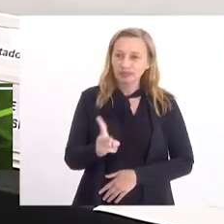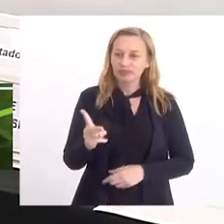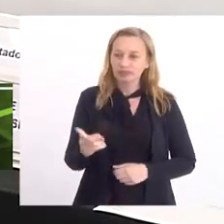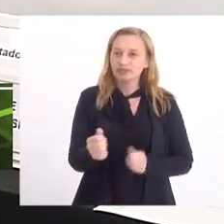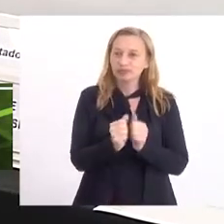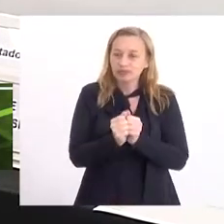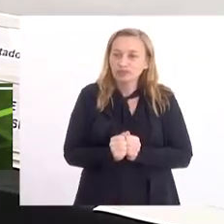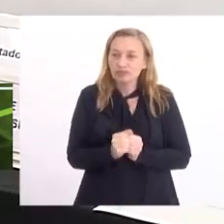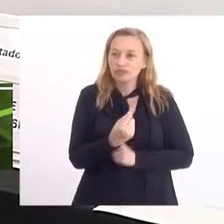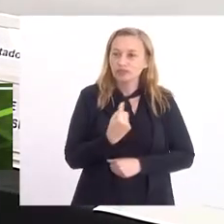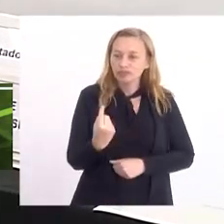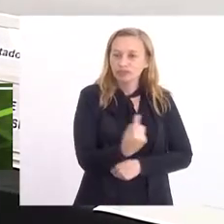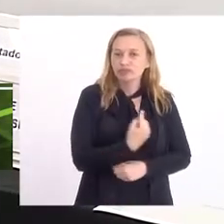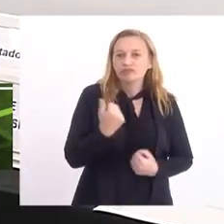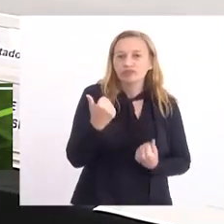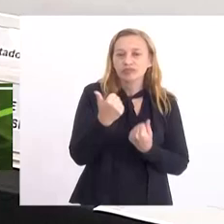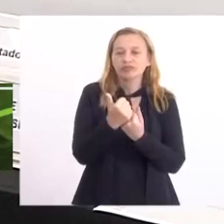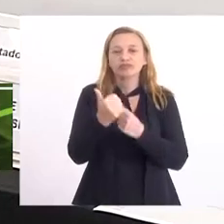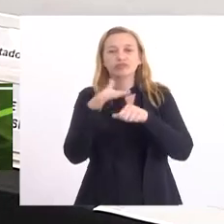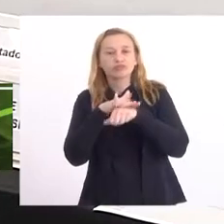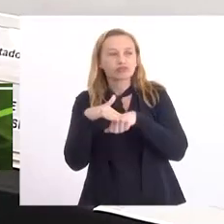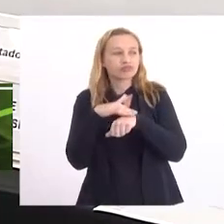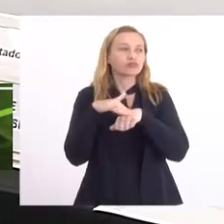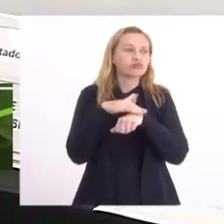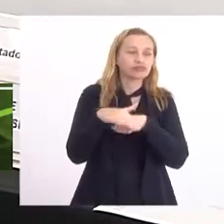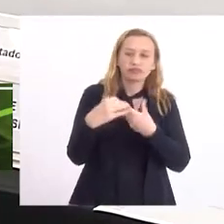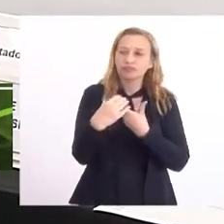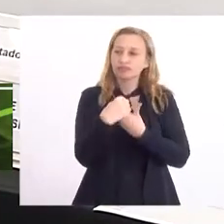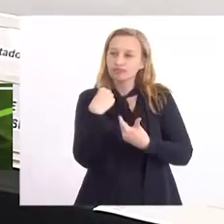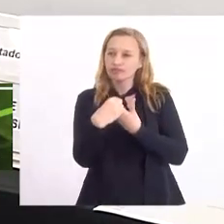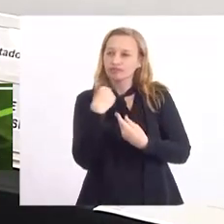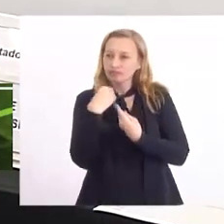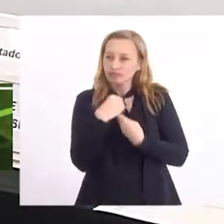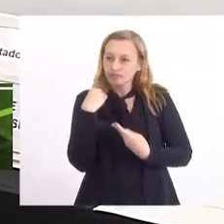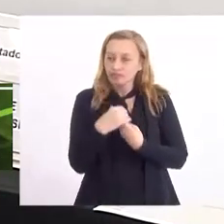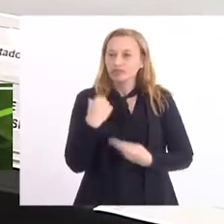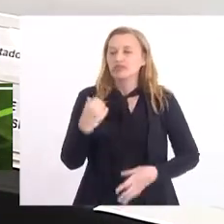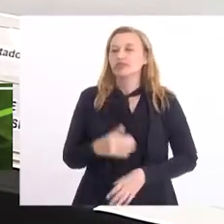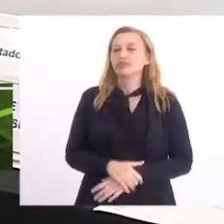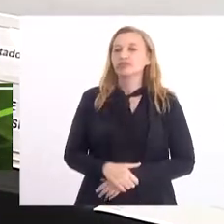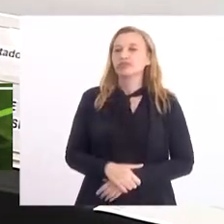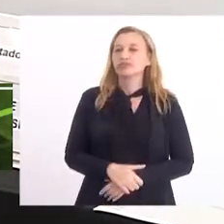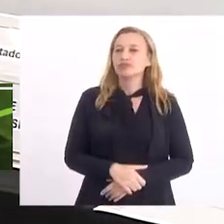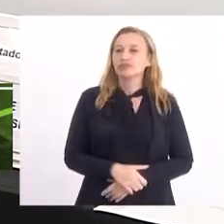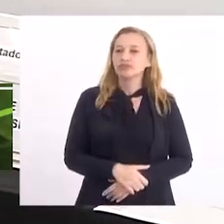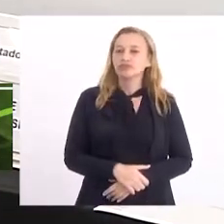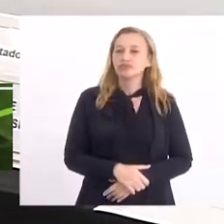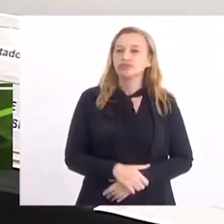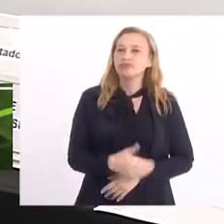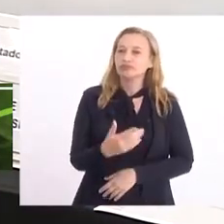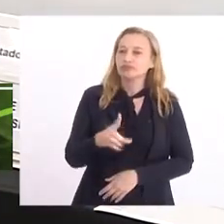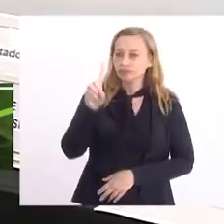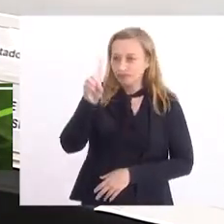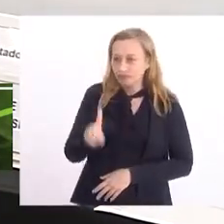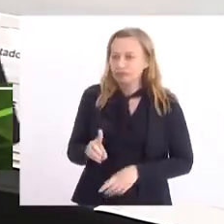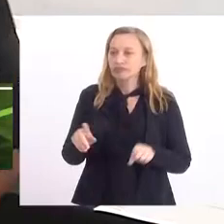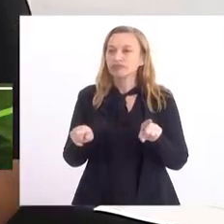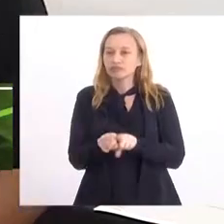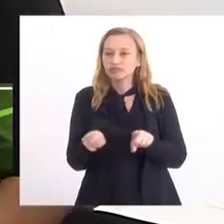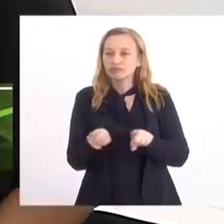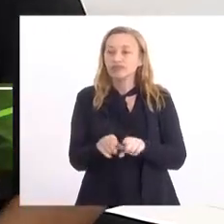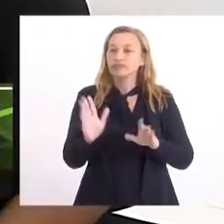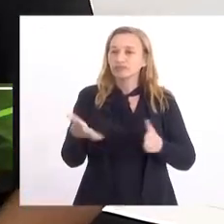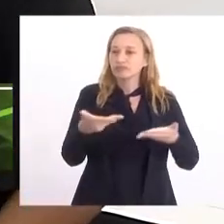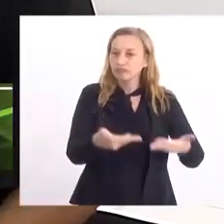junto com a gente, apoiando, conversando, nos orientando, tá bom? O nosso diretor também já nos